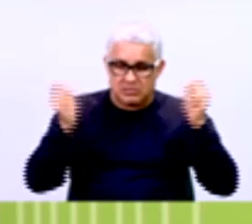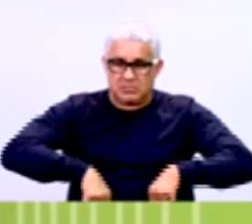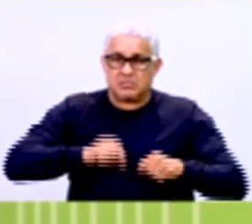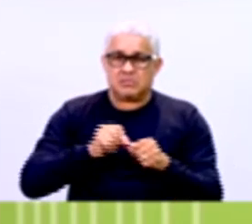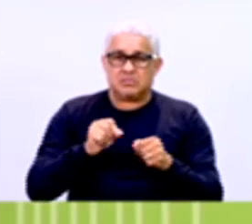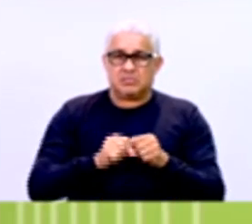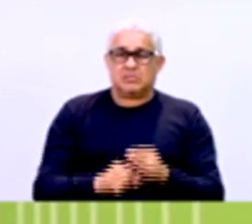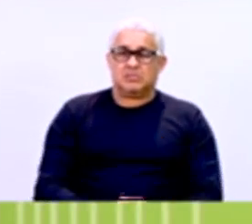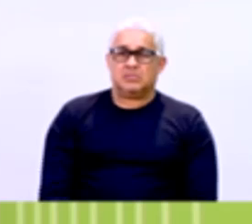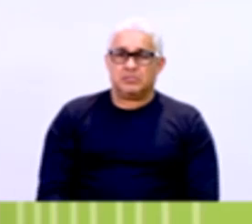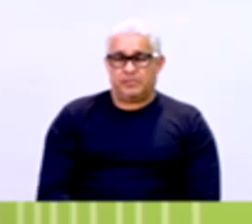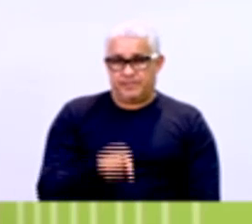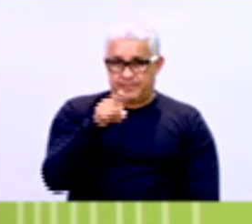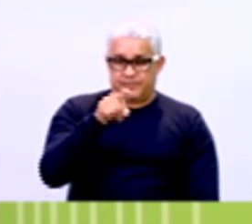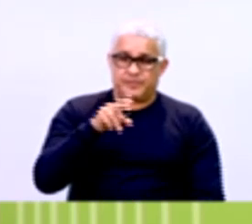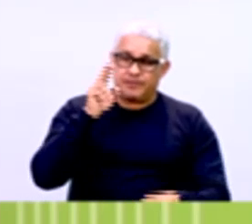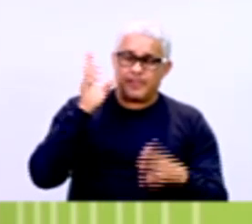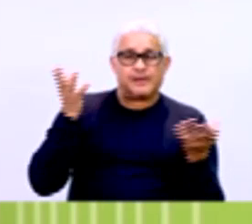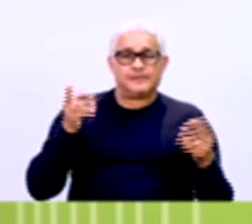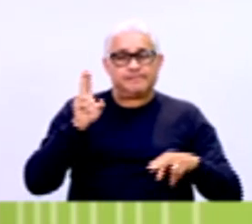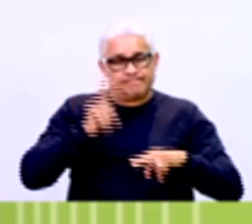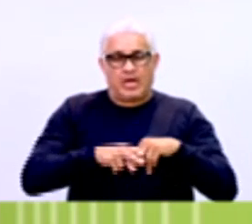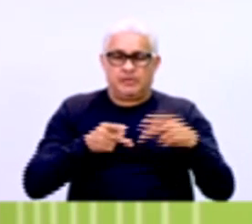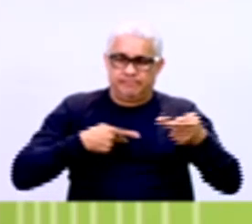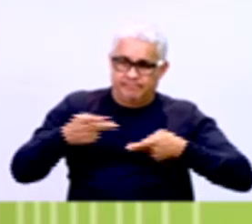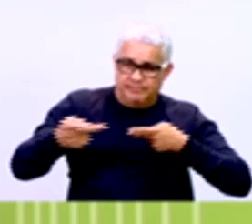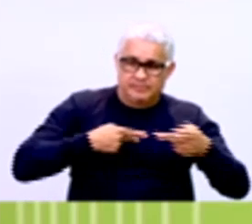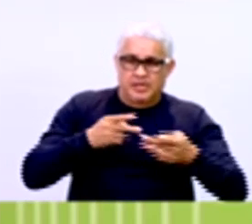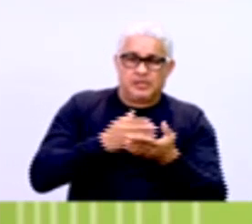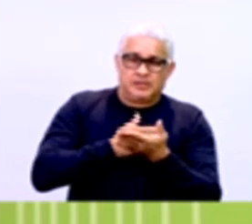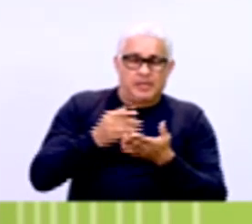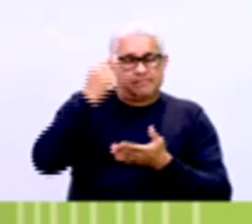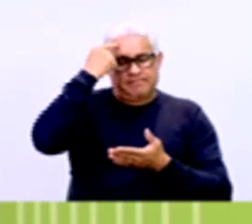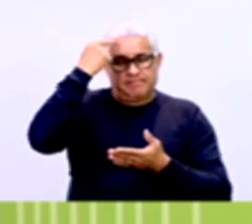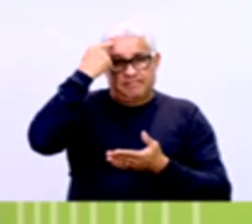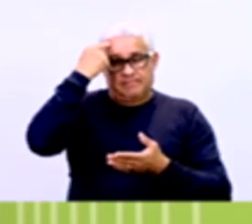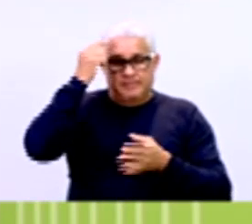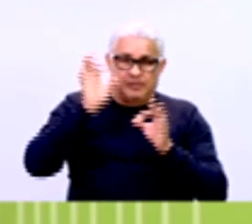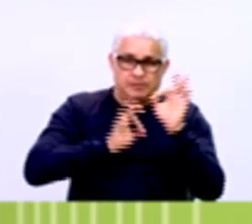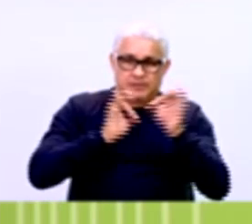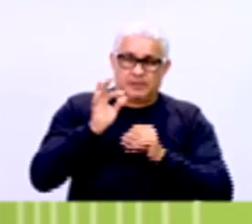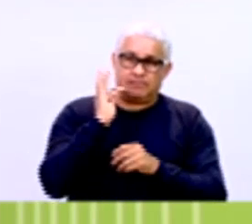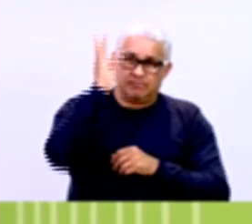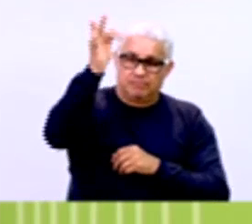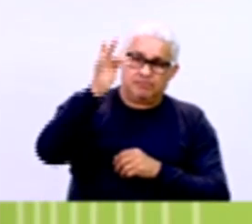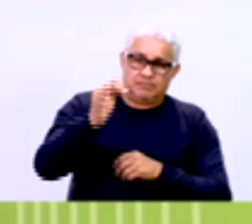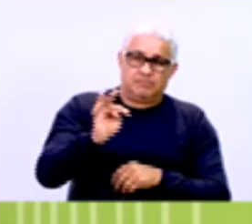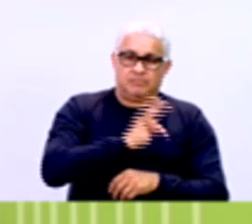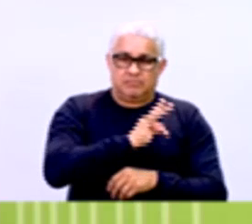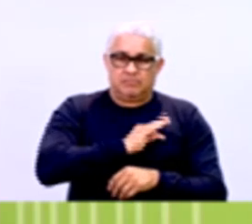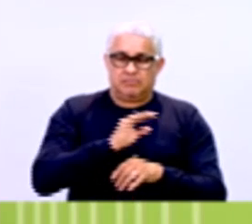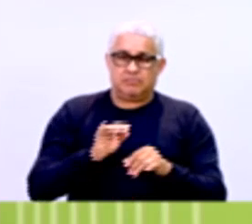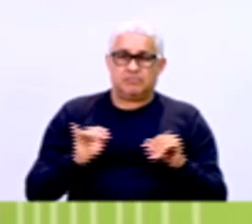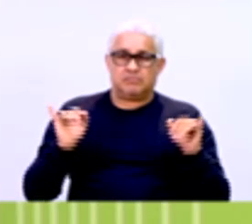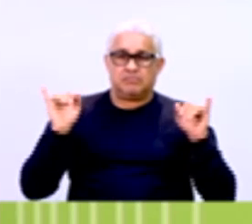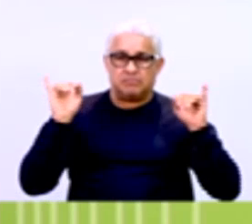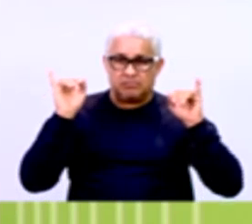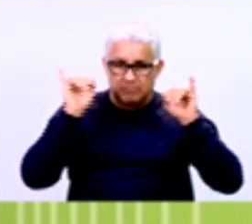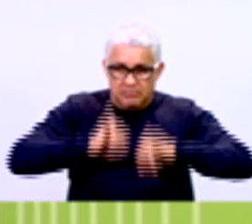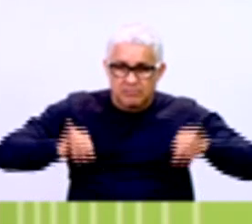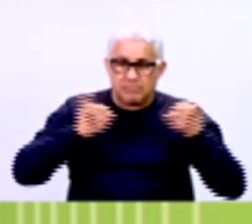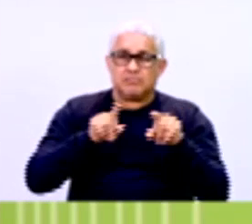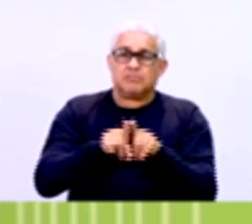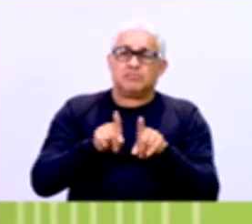feito, né? Você sentar, desenvolver um projeto, você começar a pensar como um futuro técnico em informática, quais ações